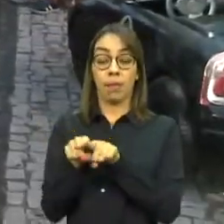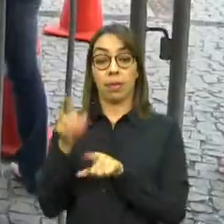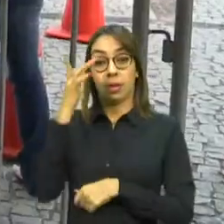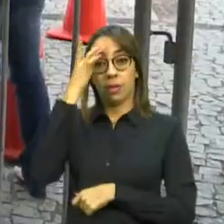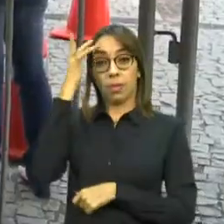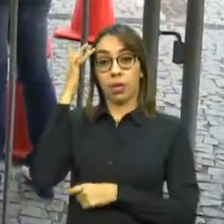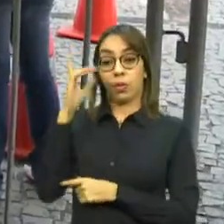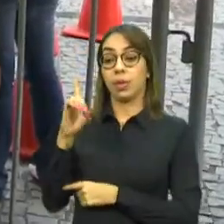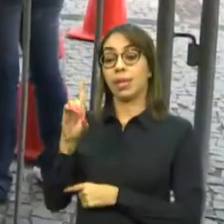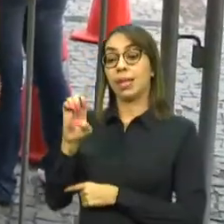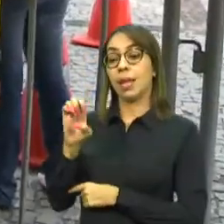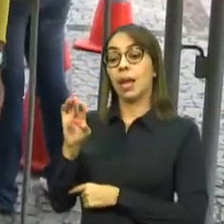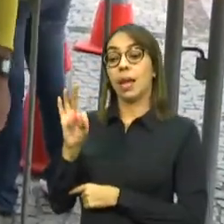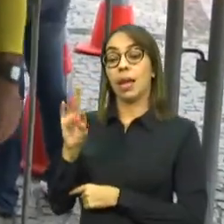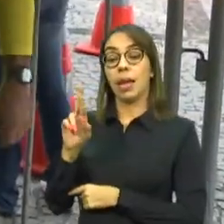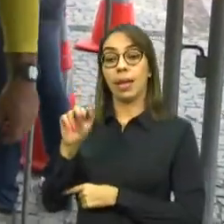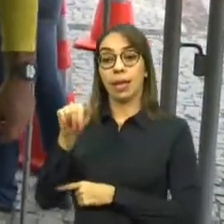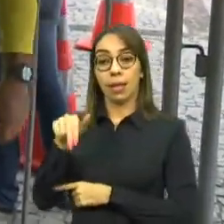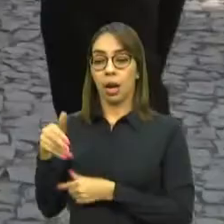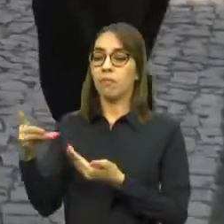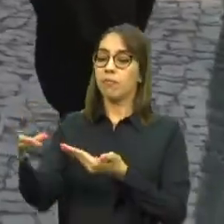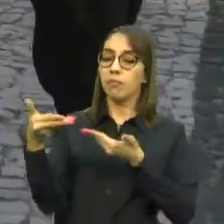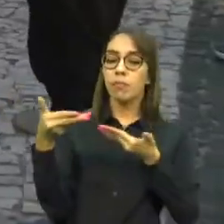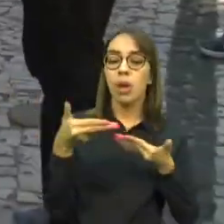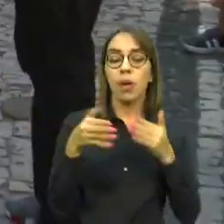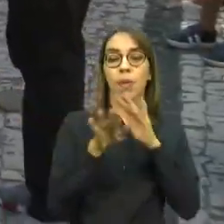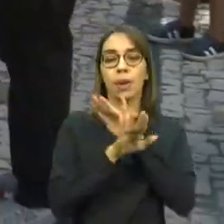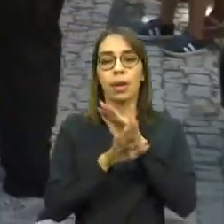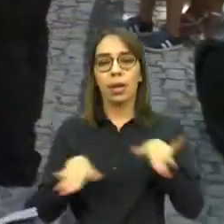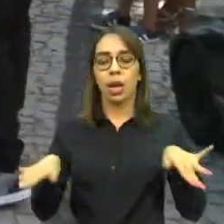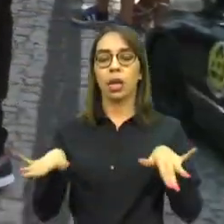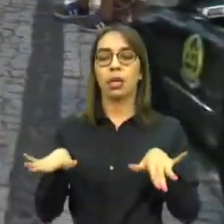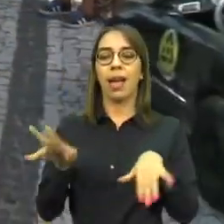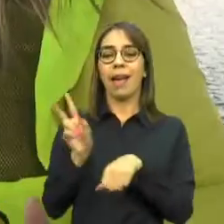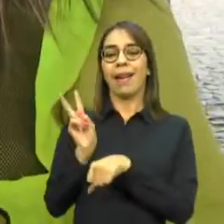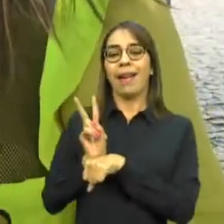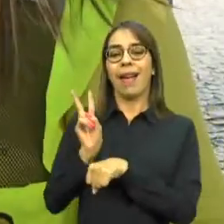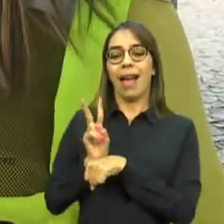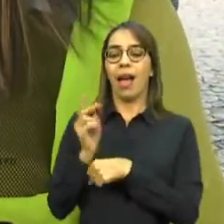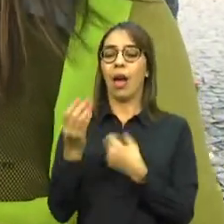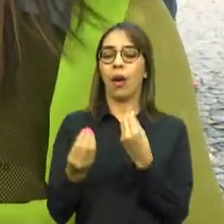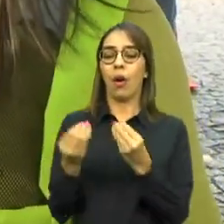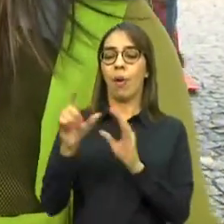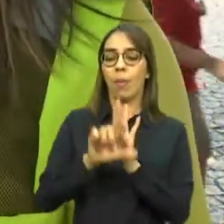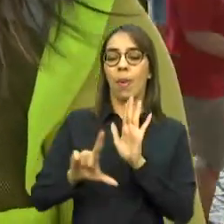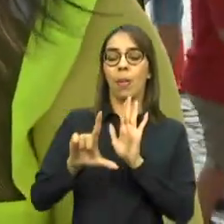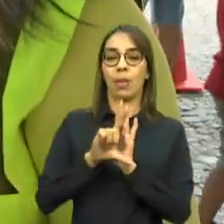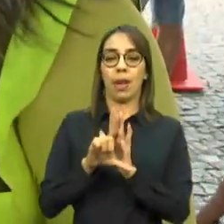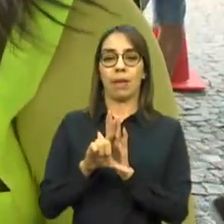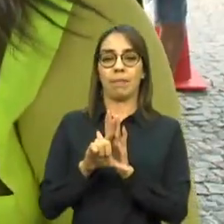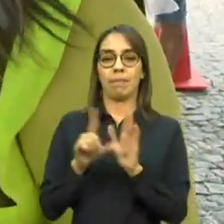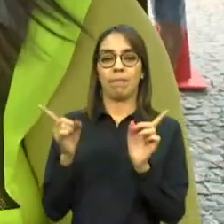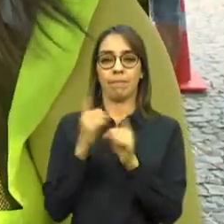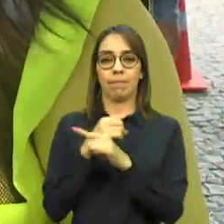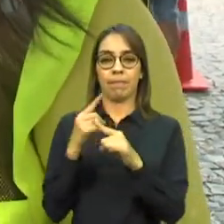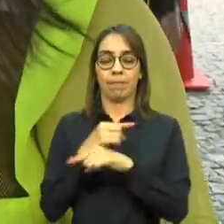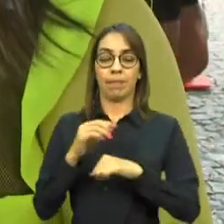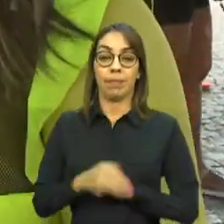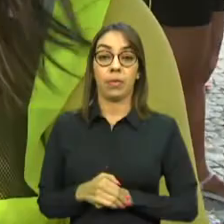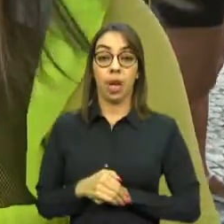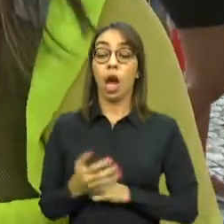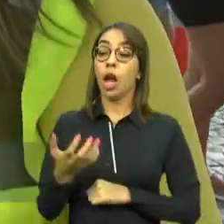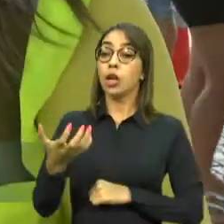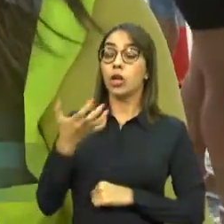região receberam crianças em atividades de simulação de leis de trânsito. Nós trouxemos a parte da educação de trânsito para trabalhar